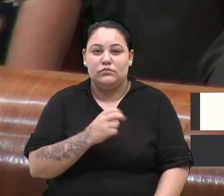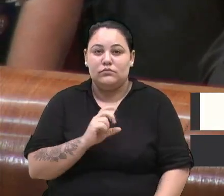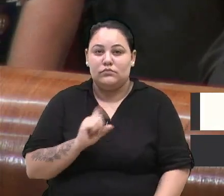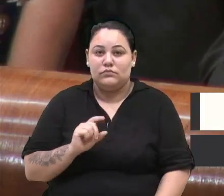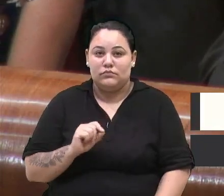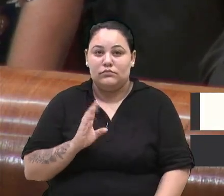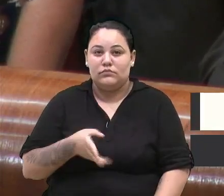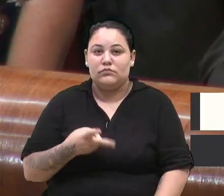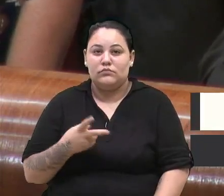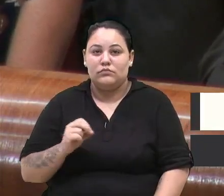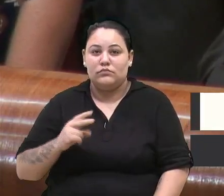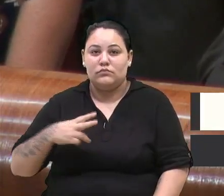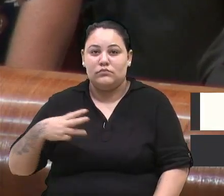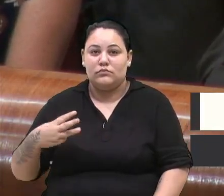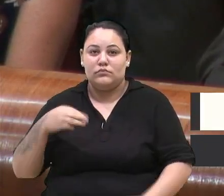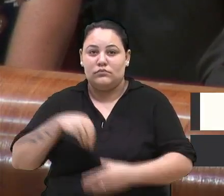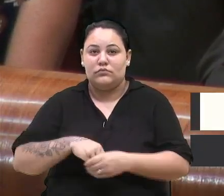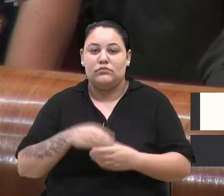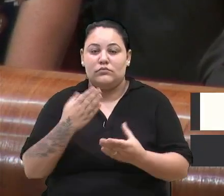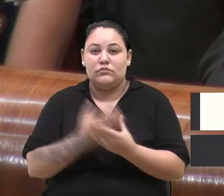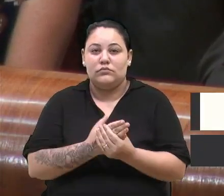210/2023, contido no processo número